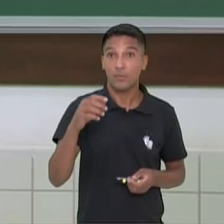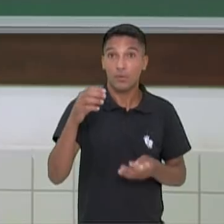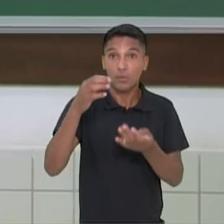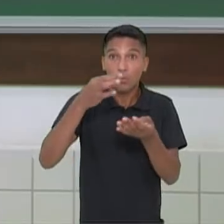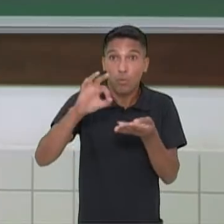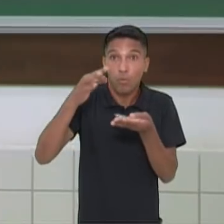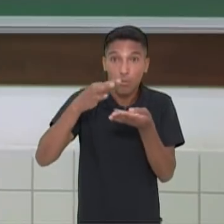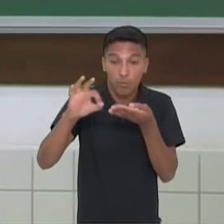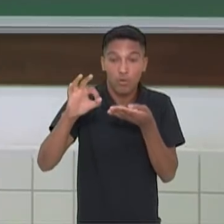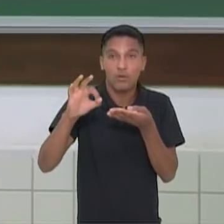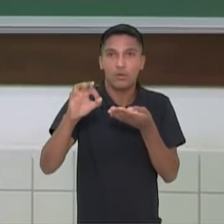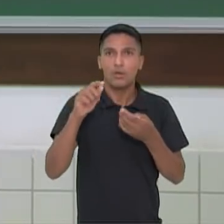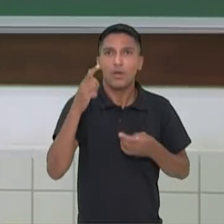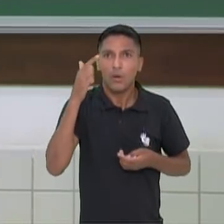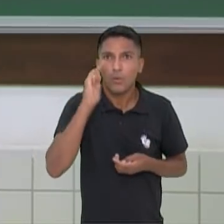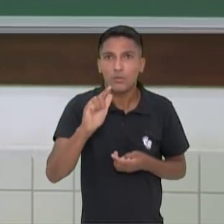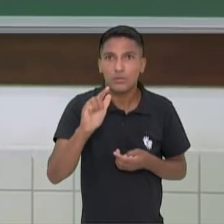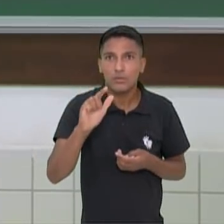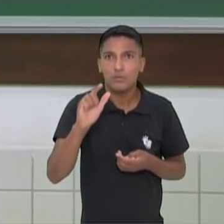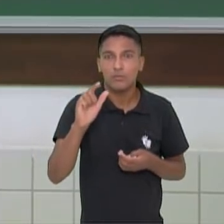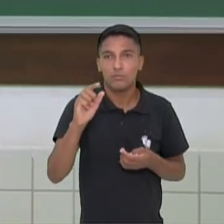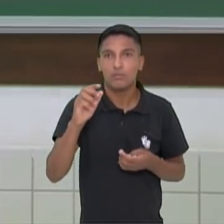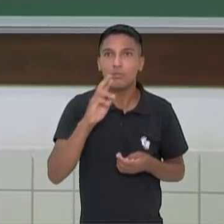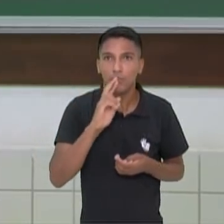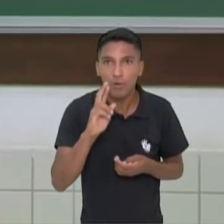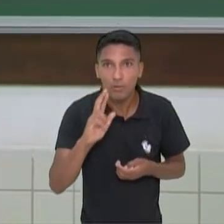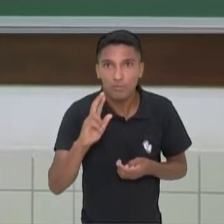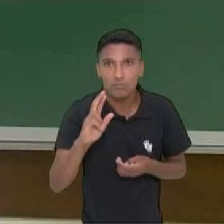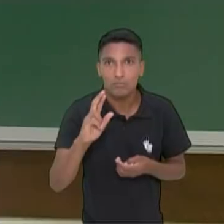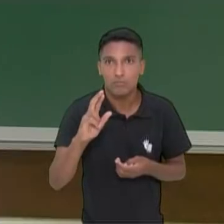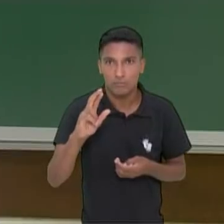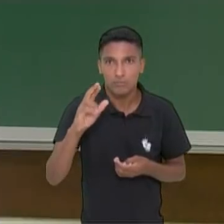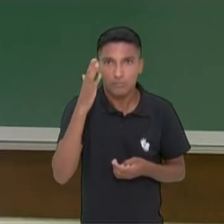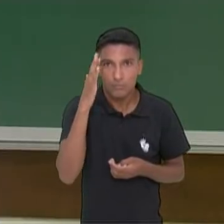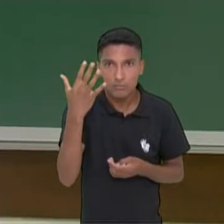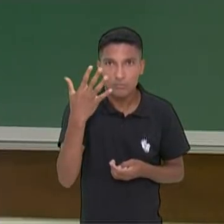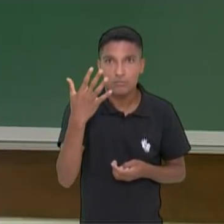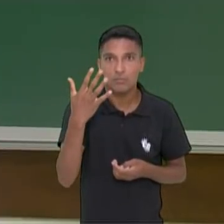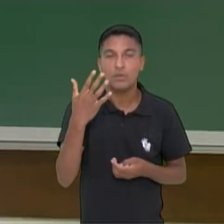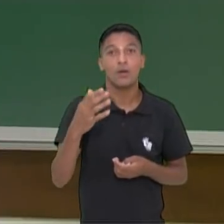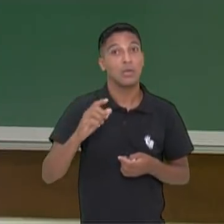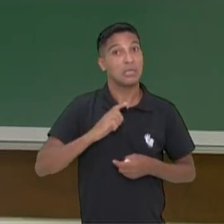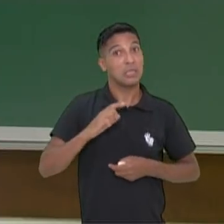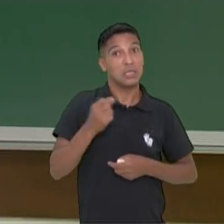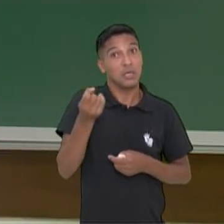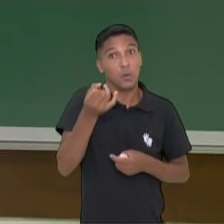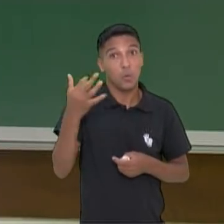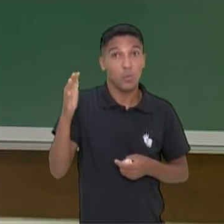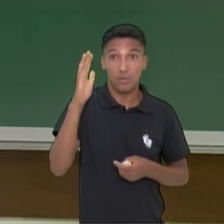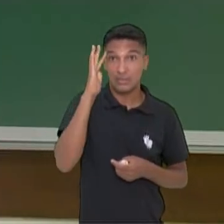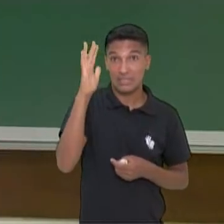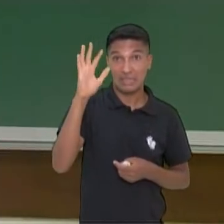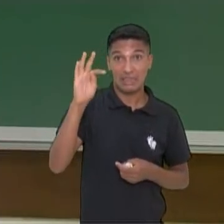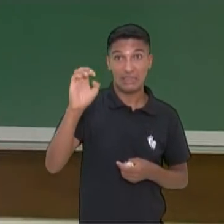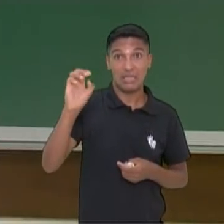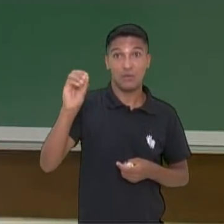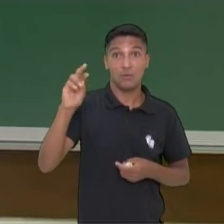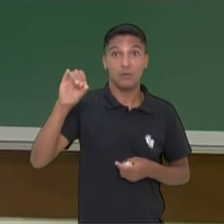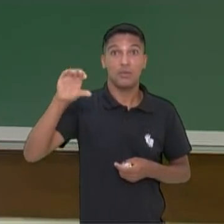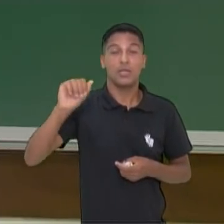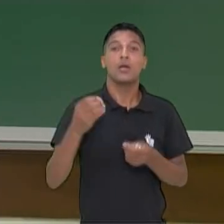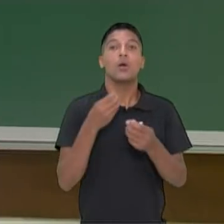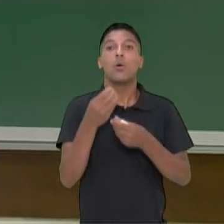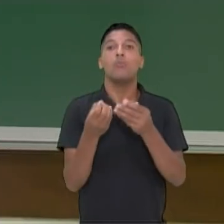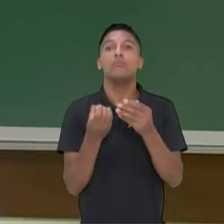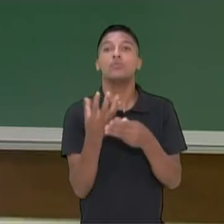Corrigindo então, pessoal, vocês conseguiram resolver o nosso exercício? Existem algumas teorias para o surgimento do skate. Uma delas